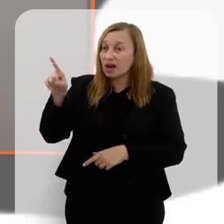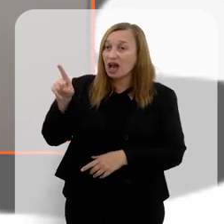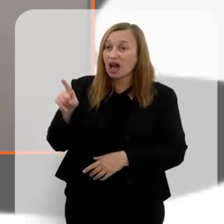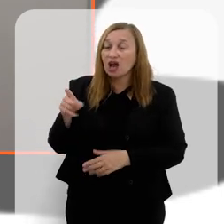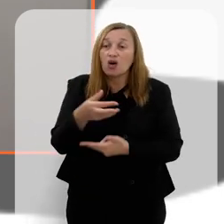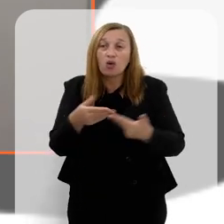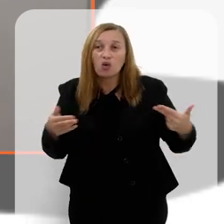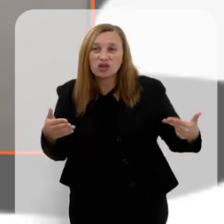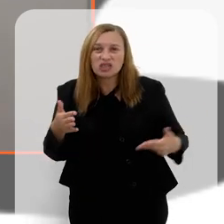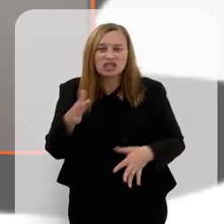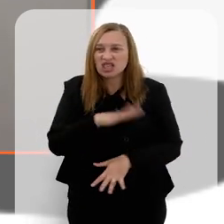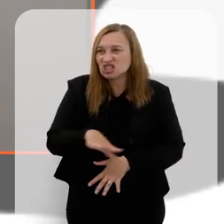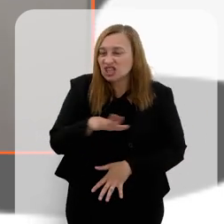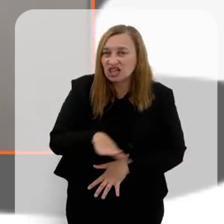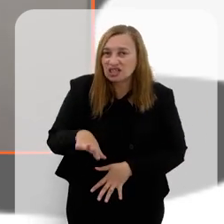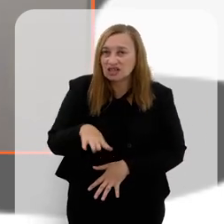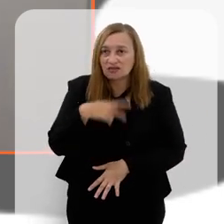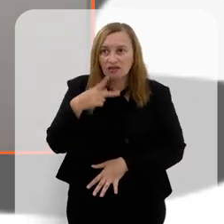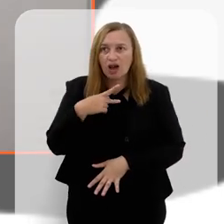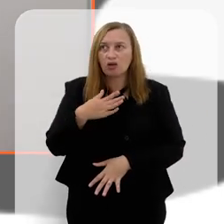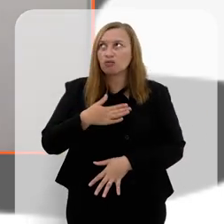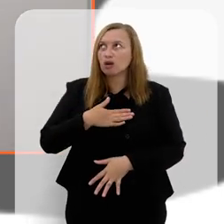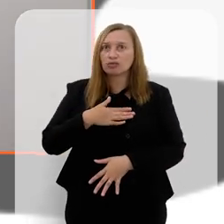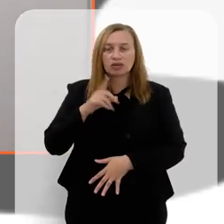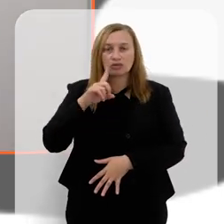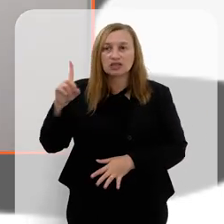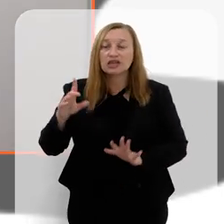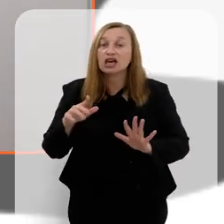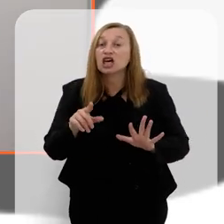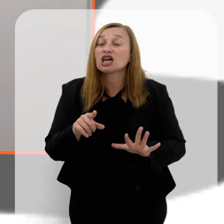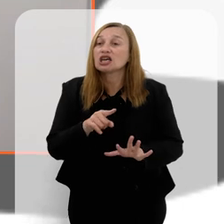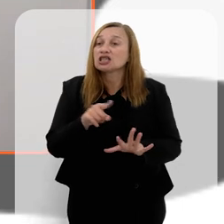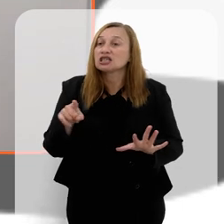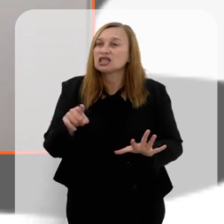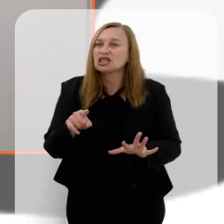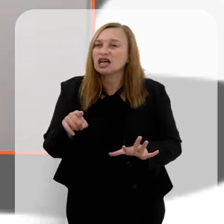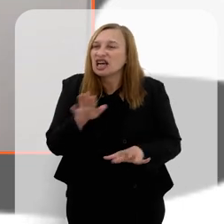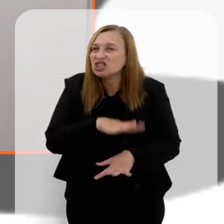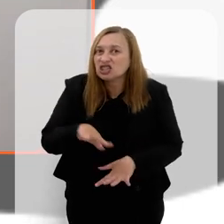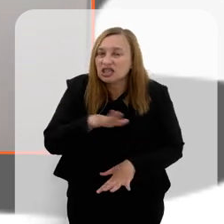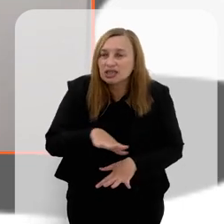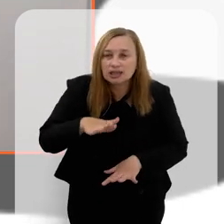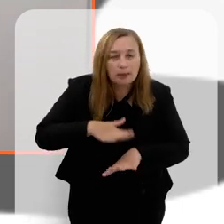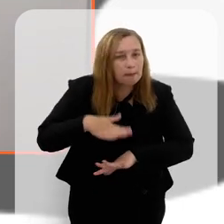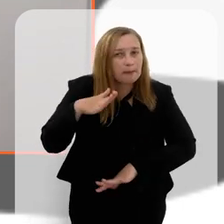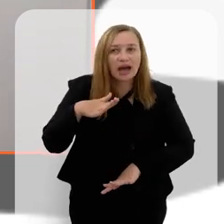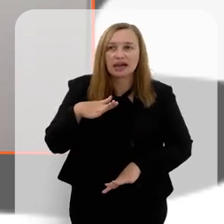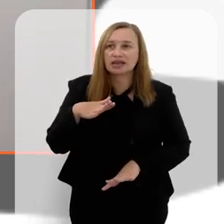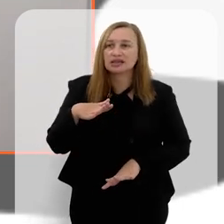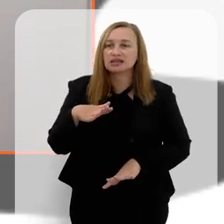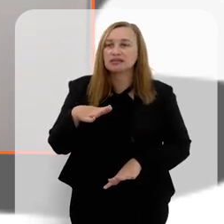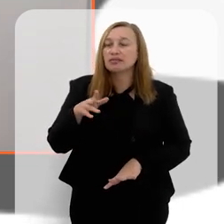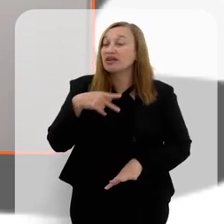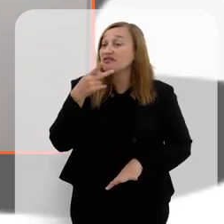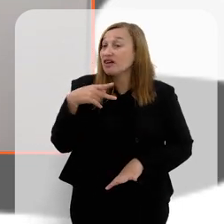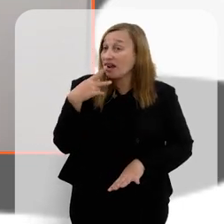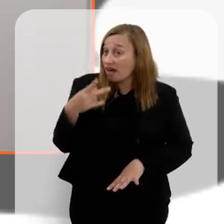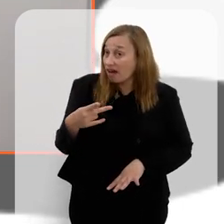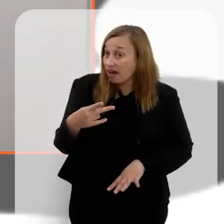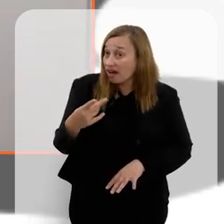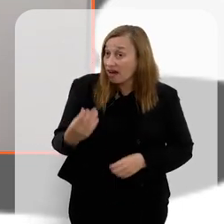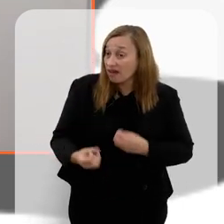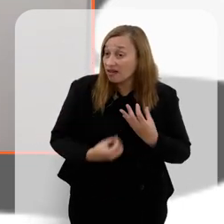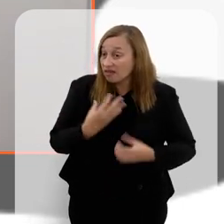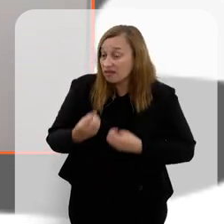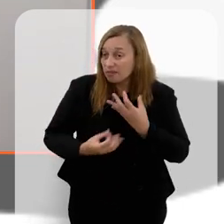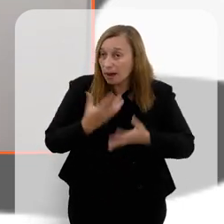crianças falam, gente, eu vou dar um recado aqui. As crianças têm muito mais para